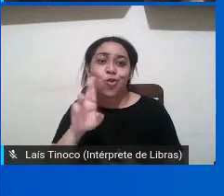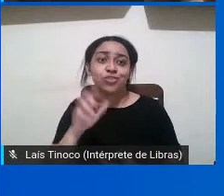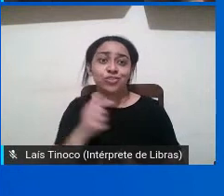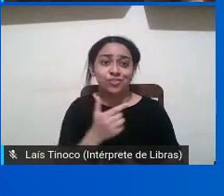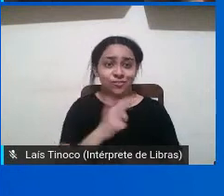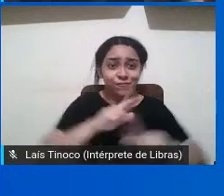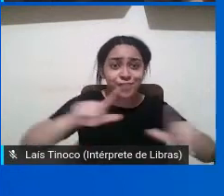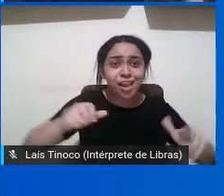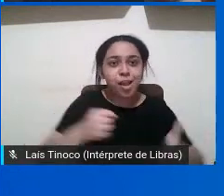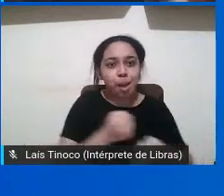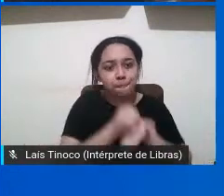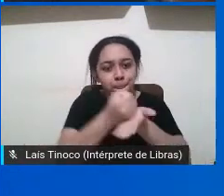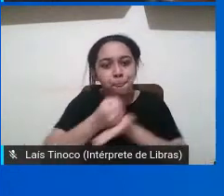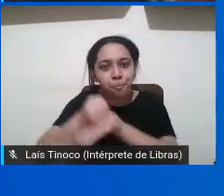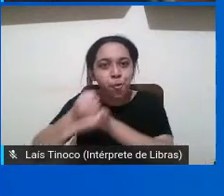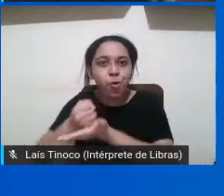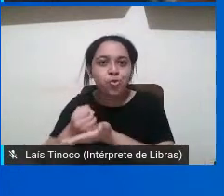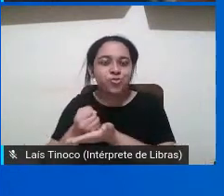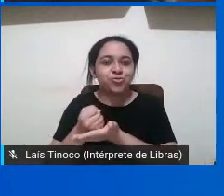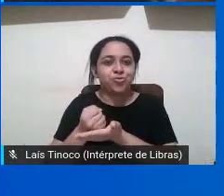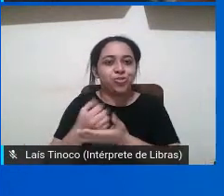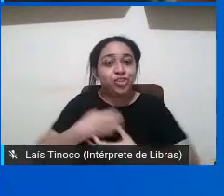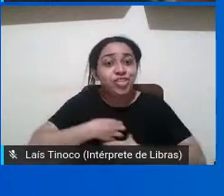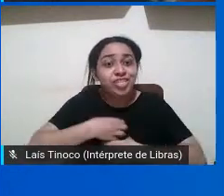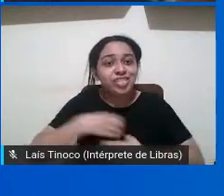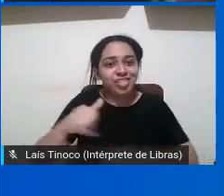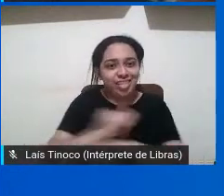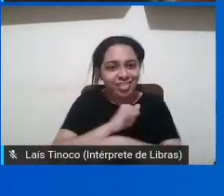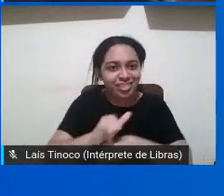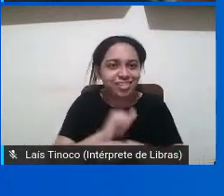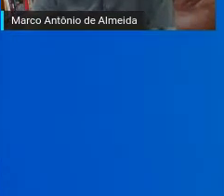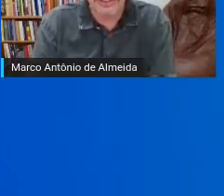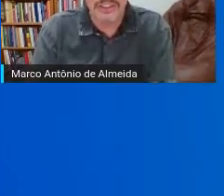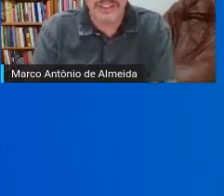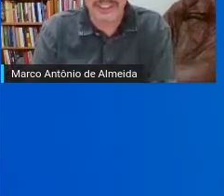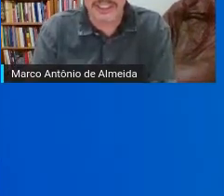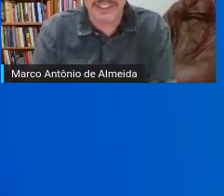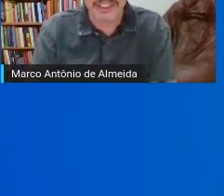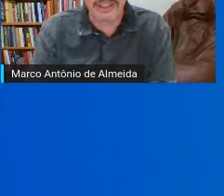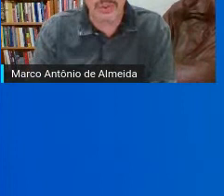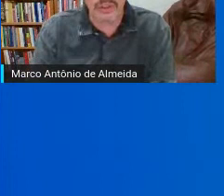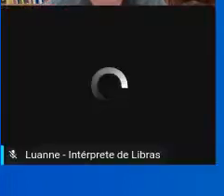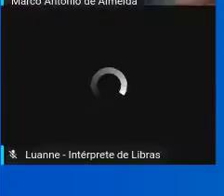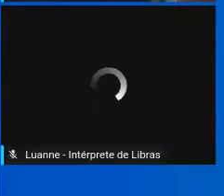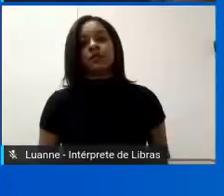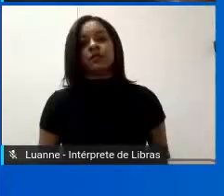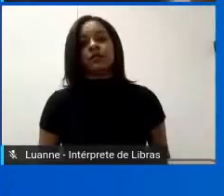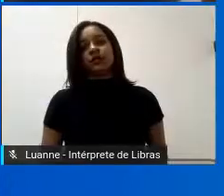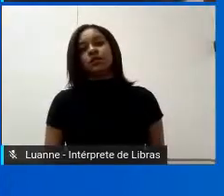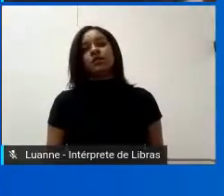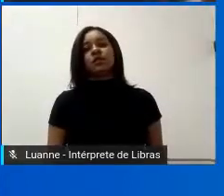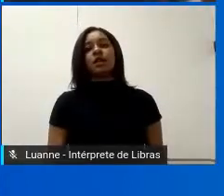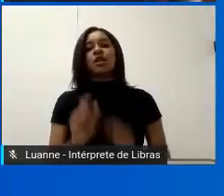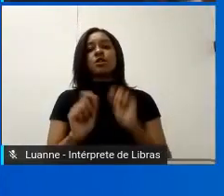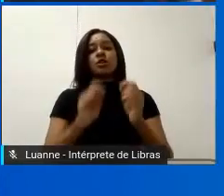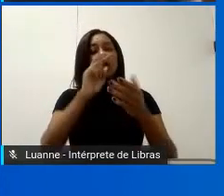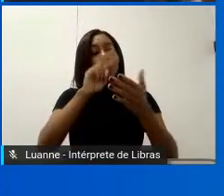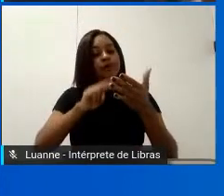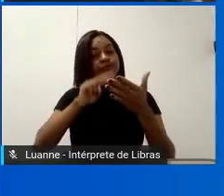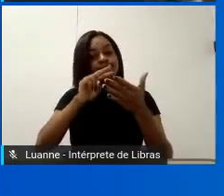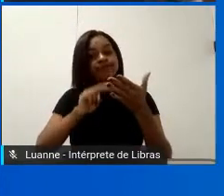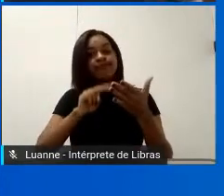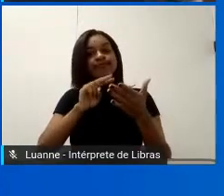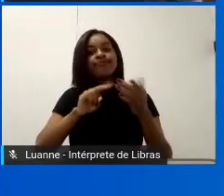que mais cresce por todos os dados de pesquisa é que é feita na internet e que essa leitura ao mesmo tempo ela desloca